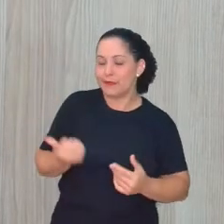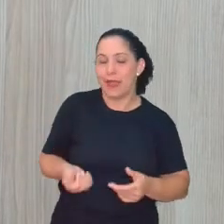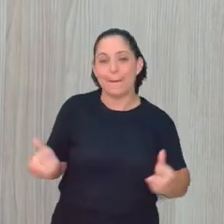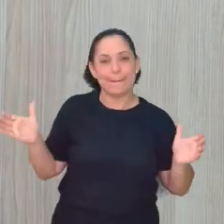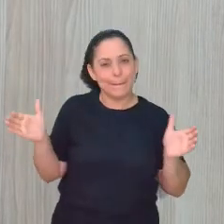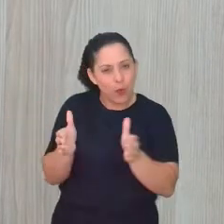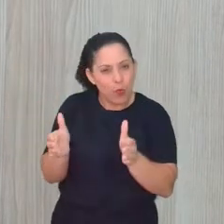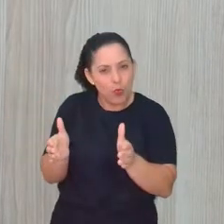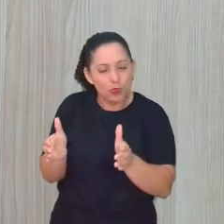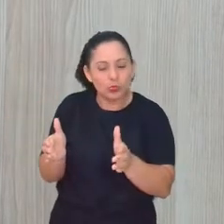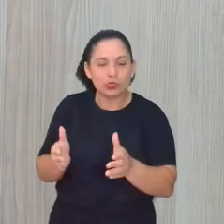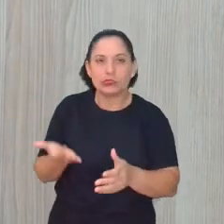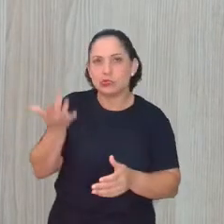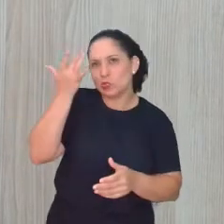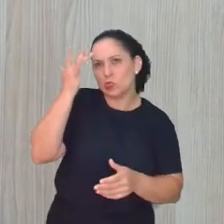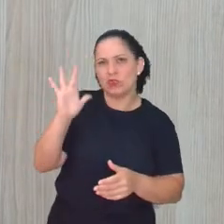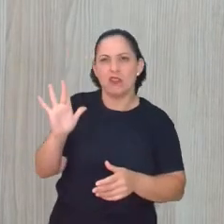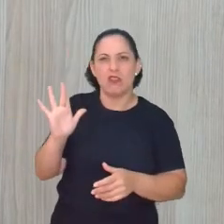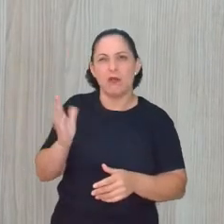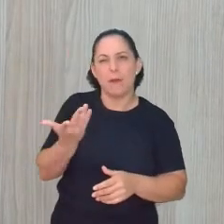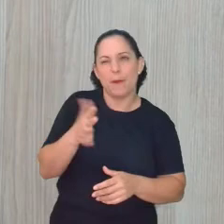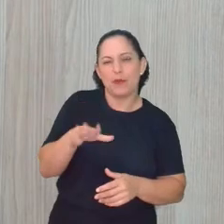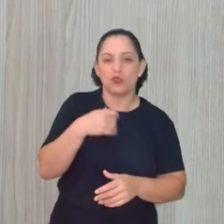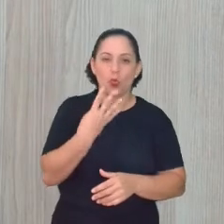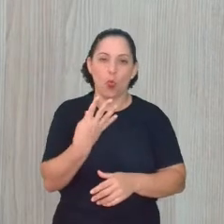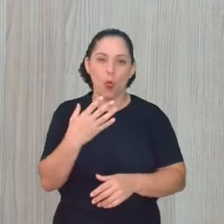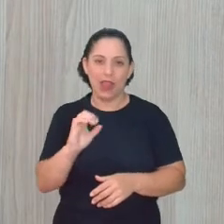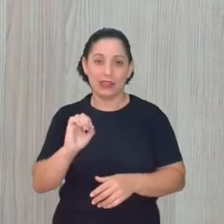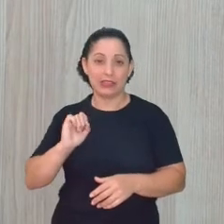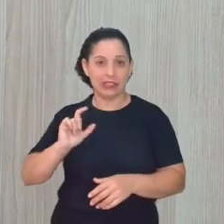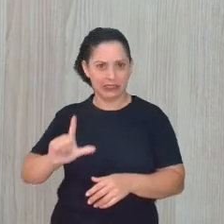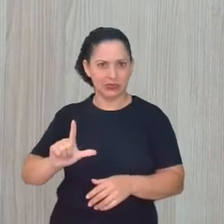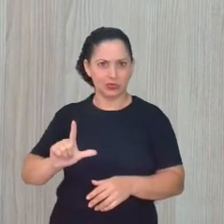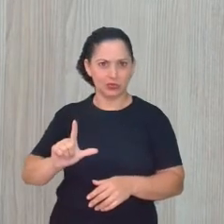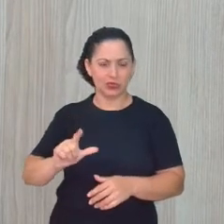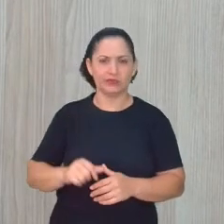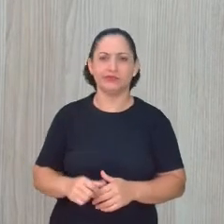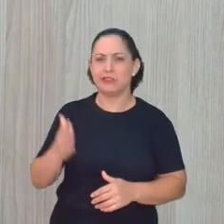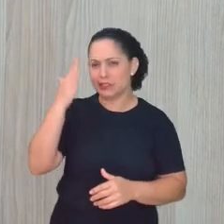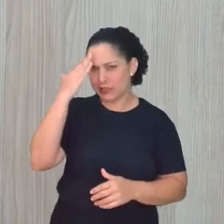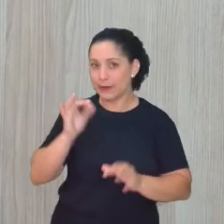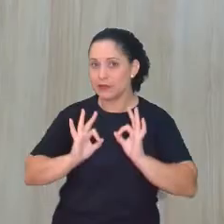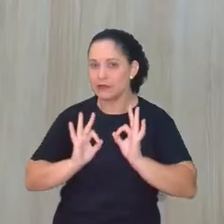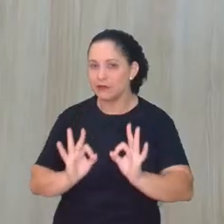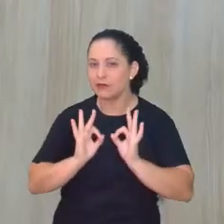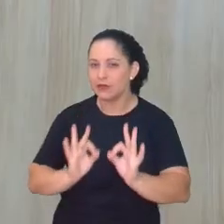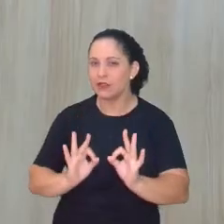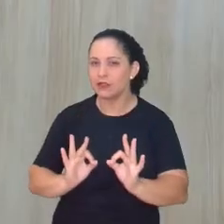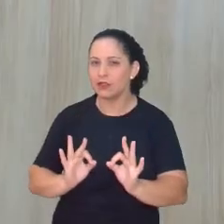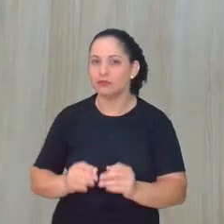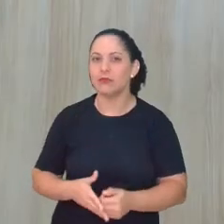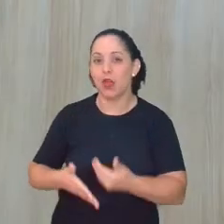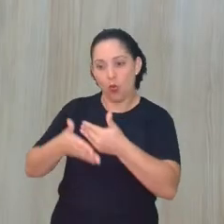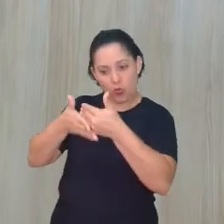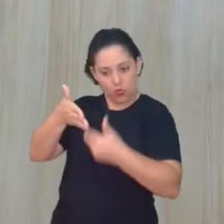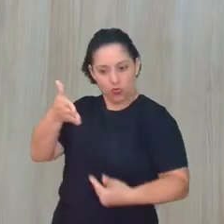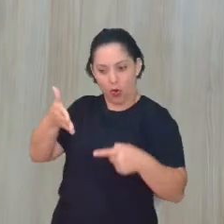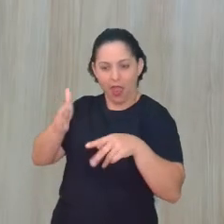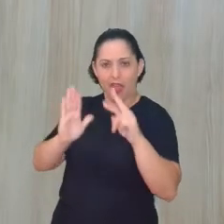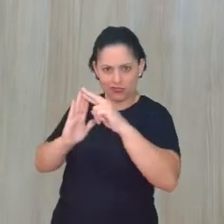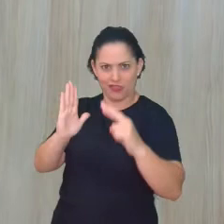pequeno. E o tanque lá cabe 40 litros. Mas tu sabe mesmo, certeza? É o que diz o manual lá. É o que diz o